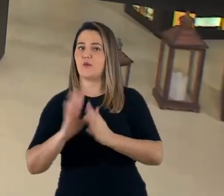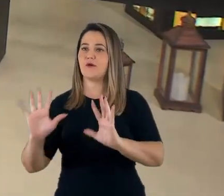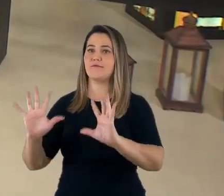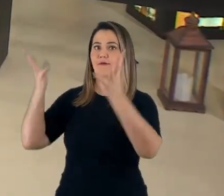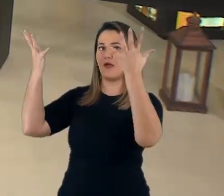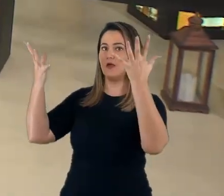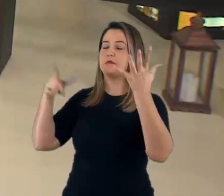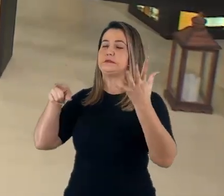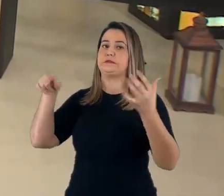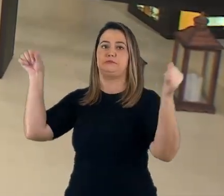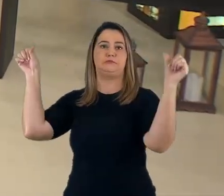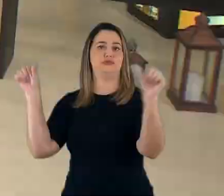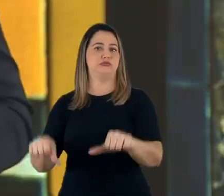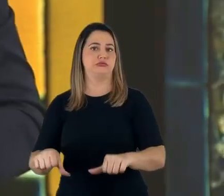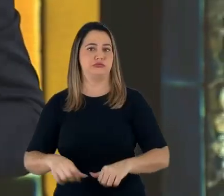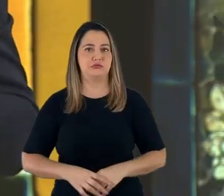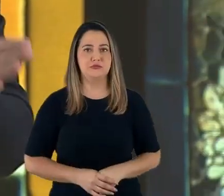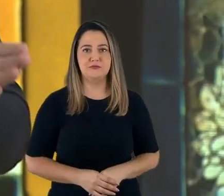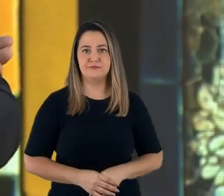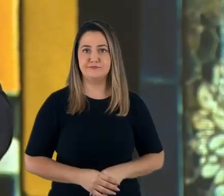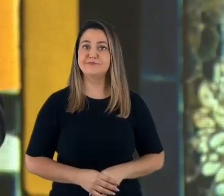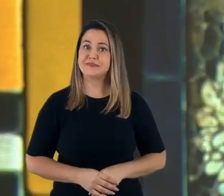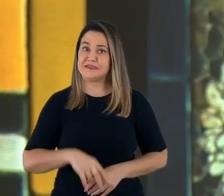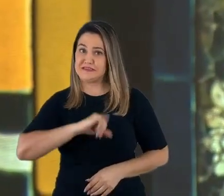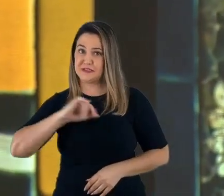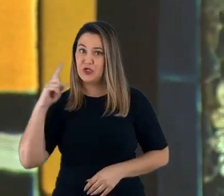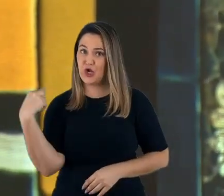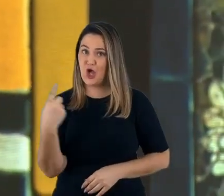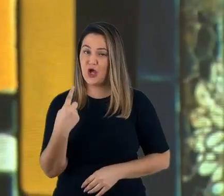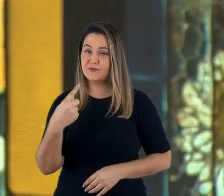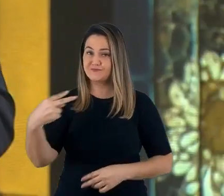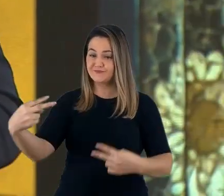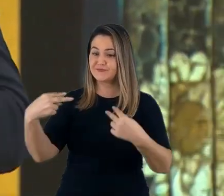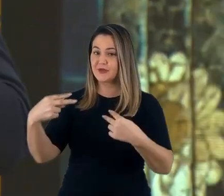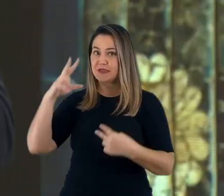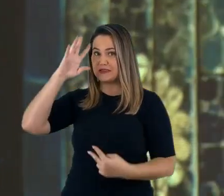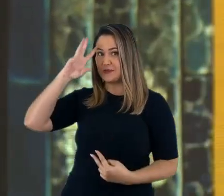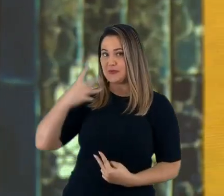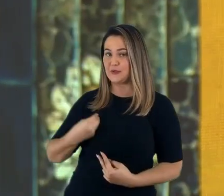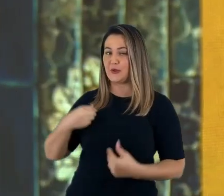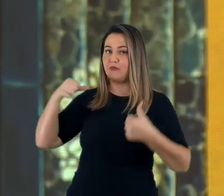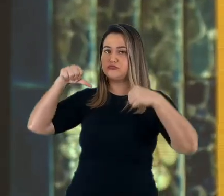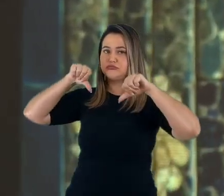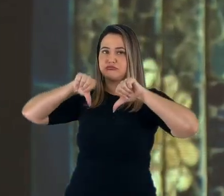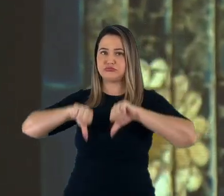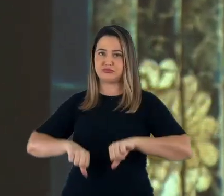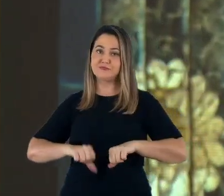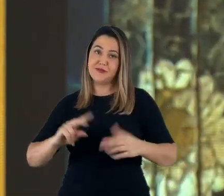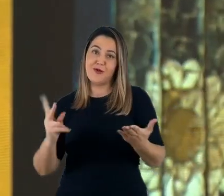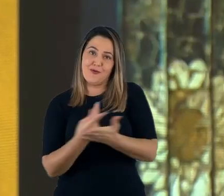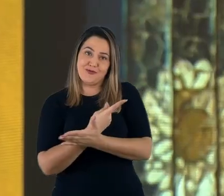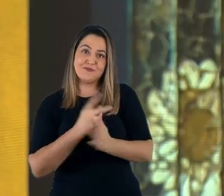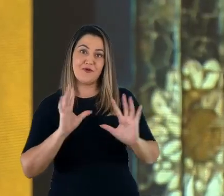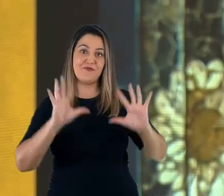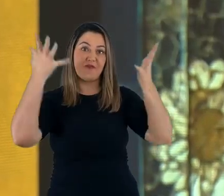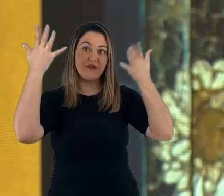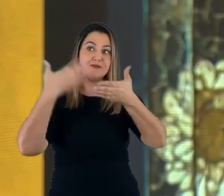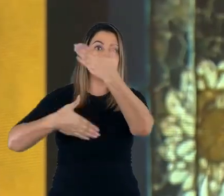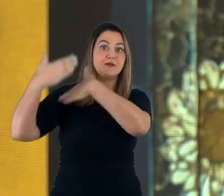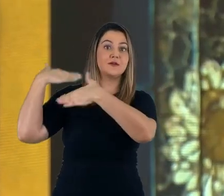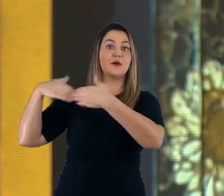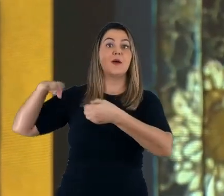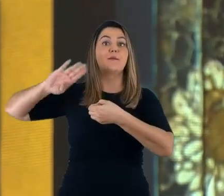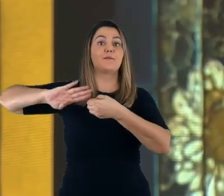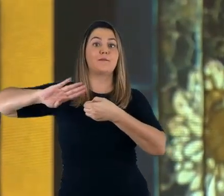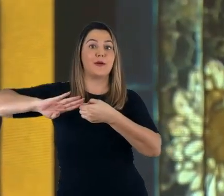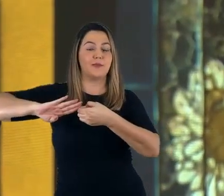que são desastrosas, especialmente do ponto de vista espiritual. E este foi o caso de uma festa que ocorreu na Babilônia